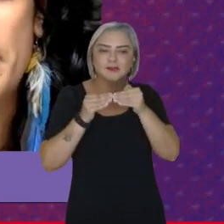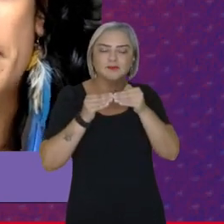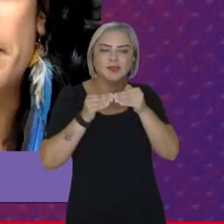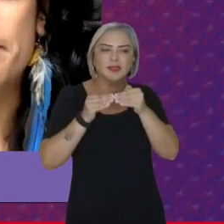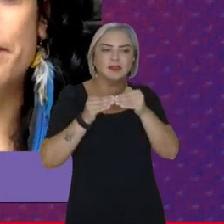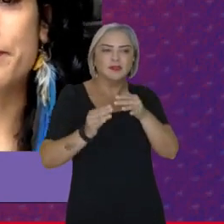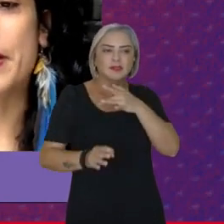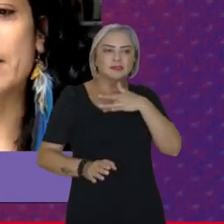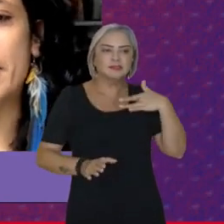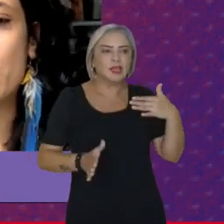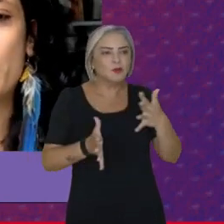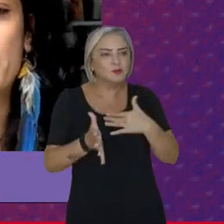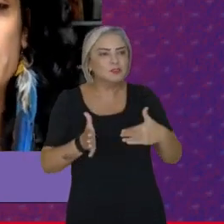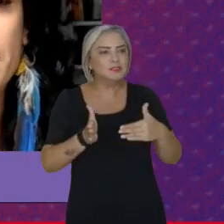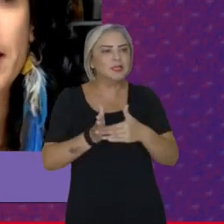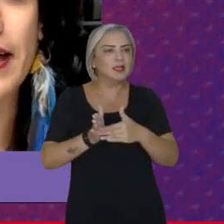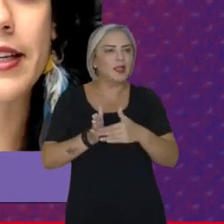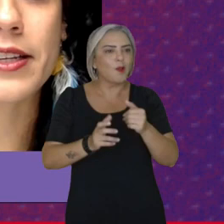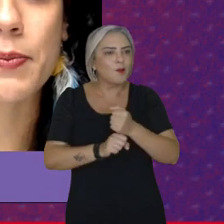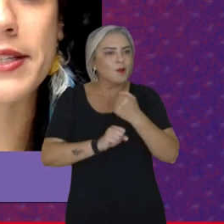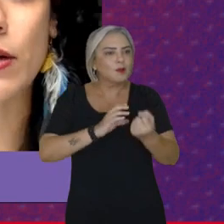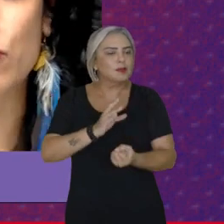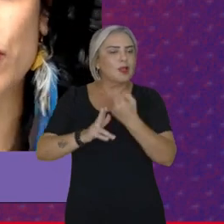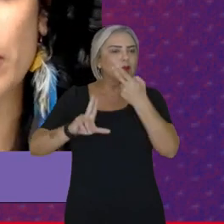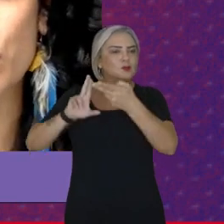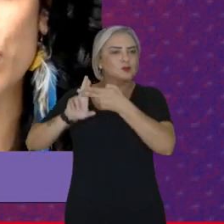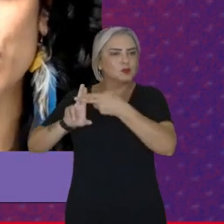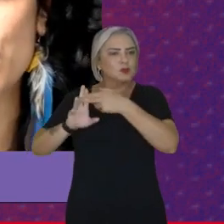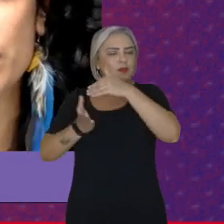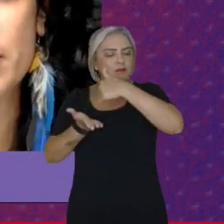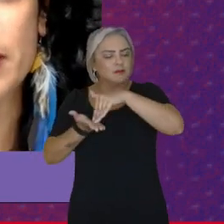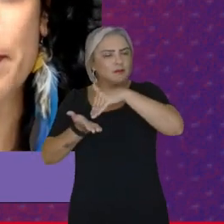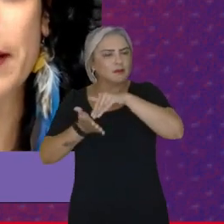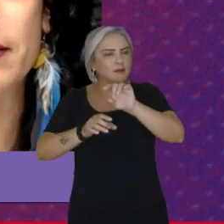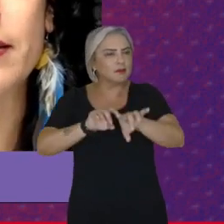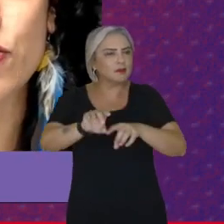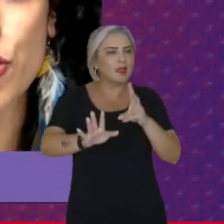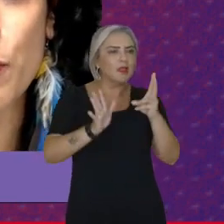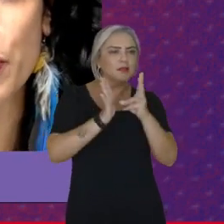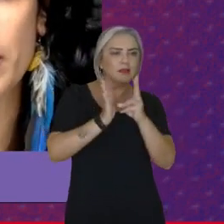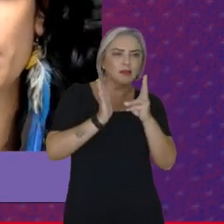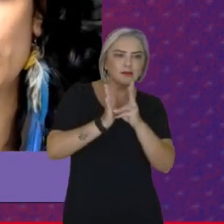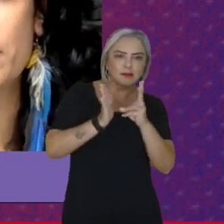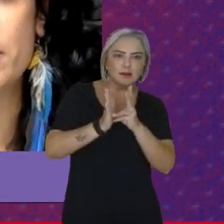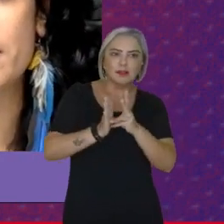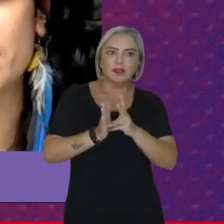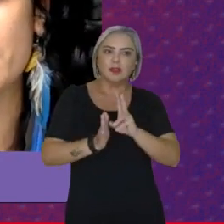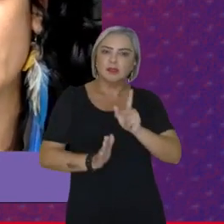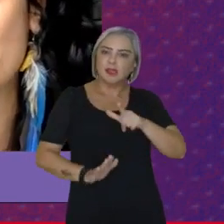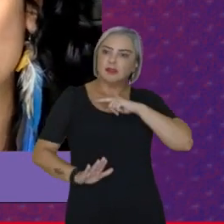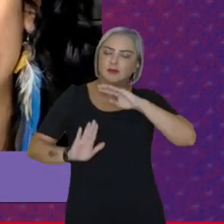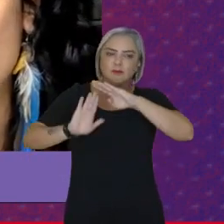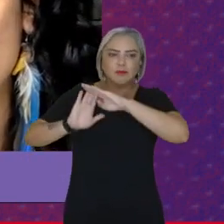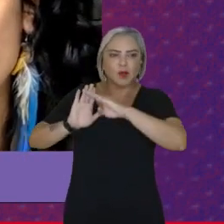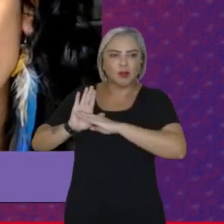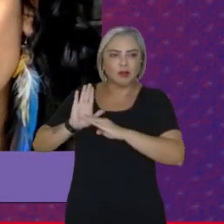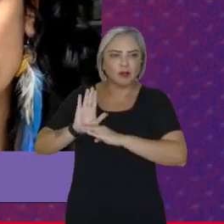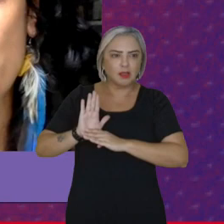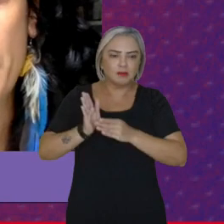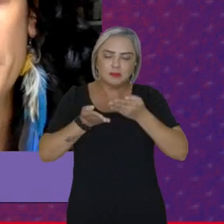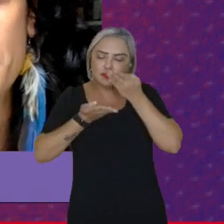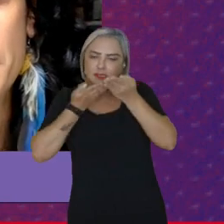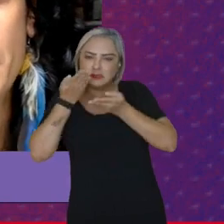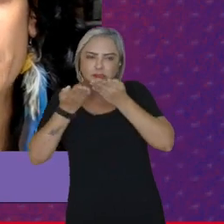SUS, para ter uma Secretaria Especial de Saúde Indígena, CESAI, para existir um programa de assistência integral à mulher